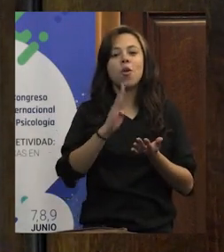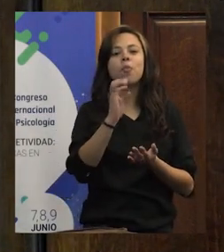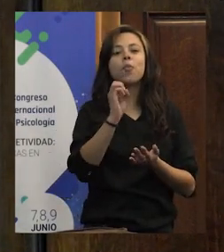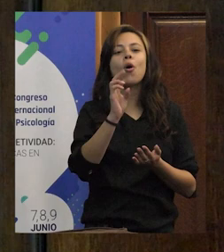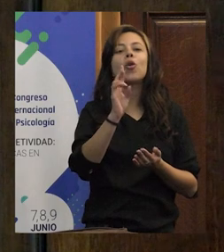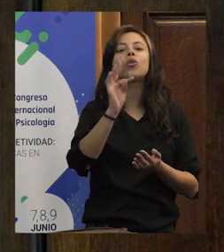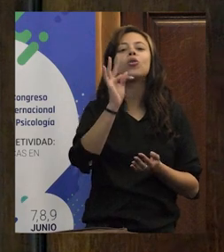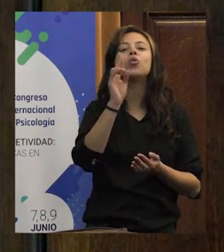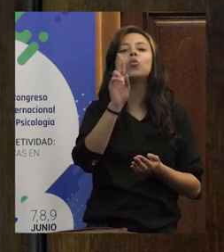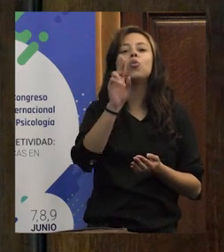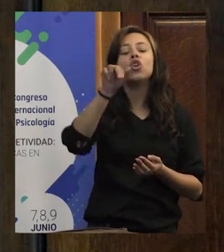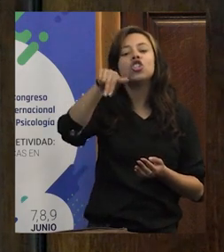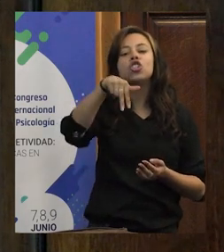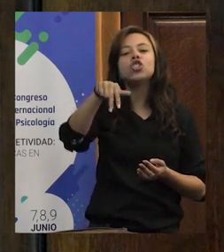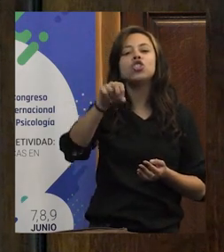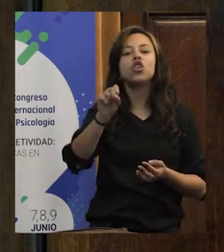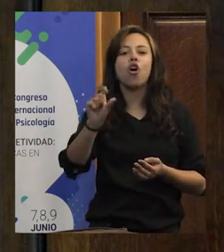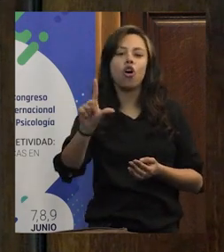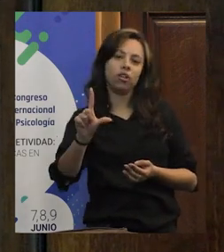Ok?